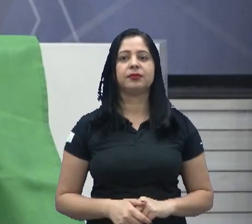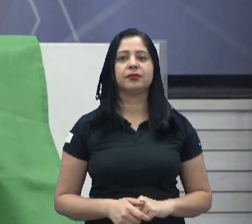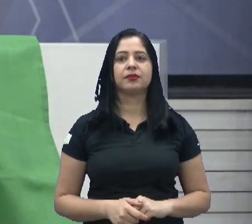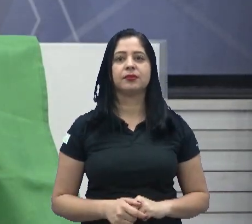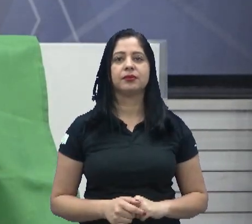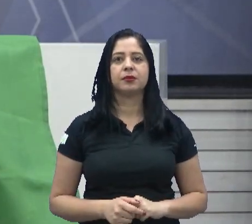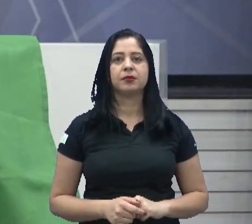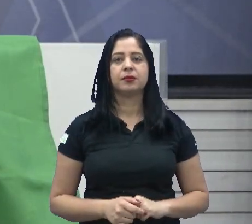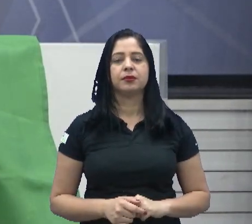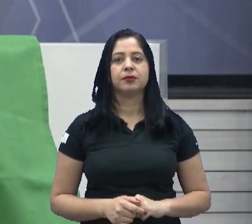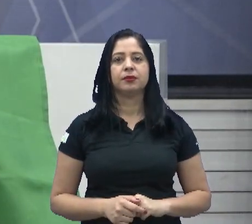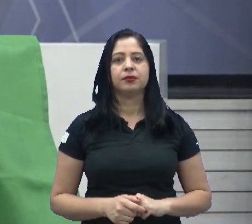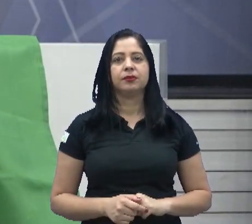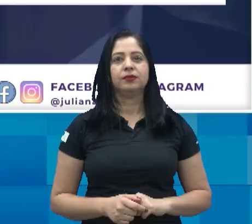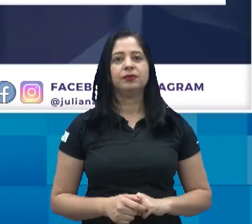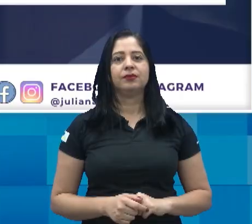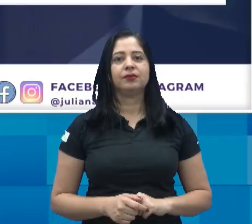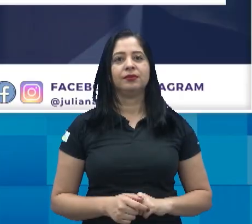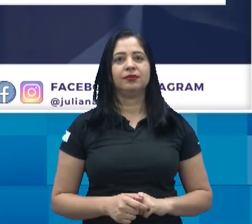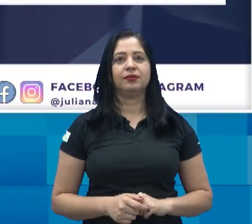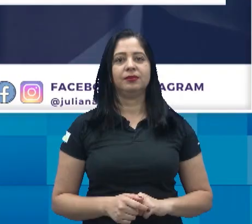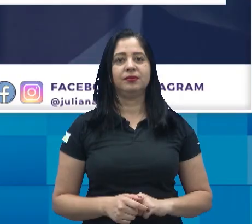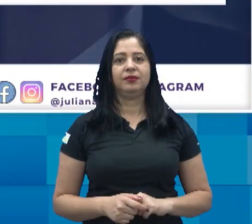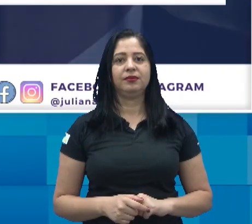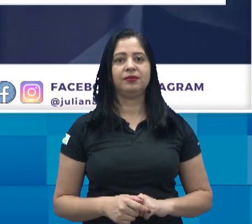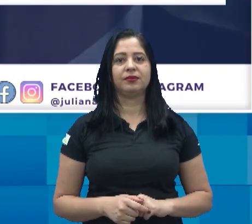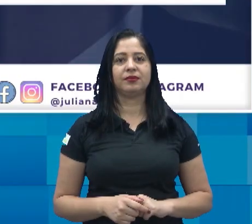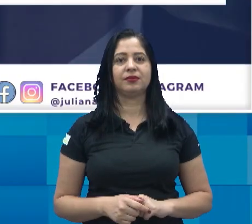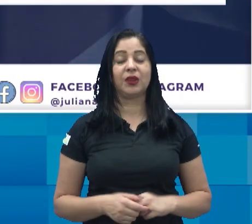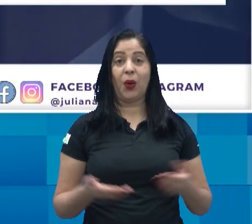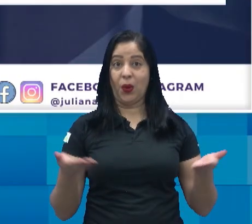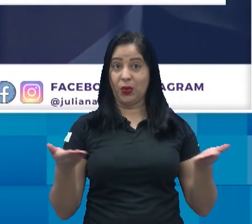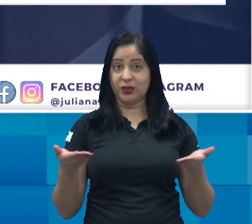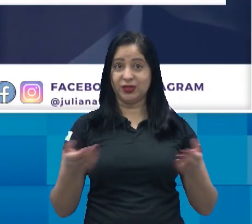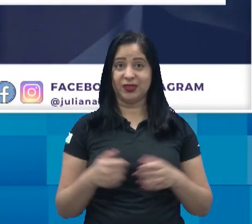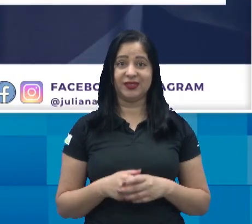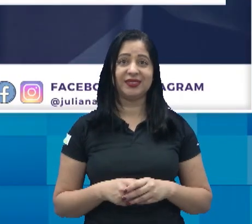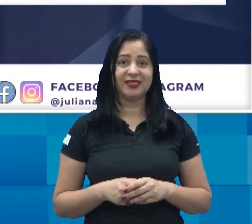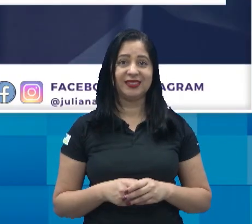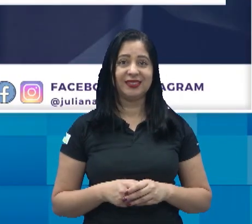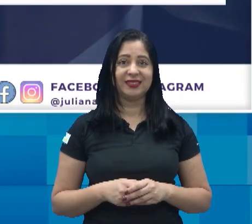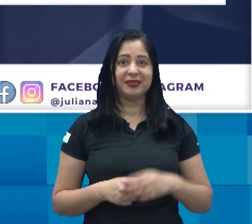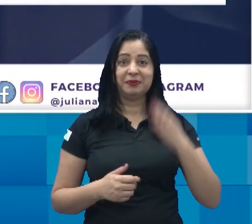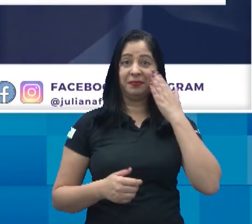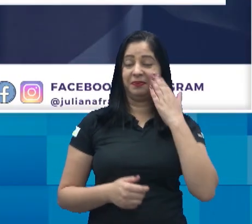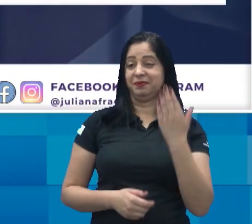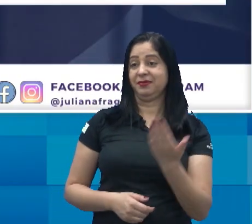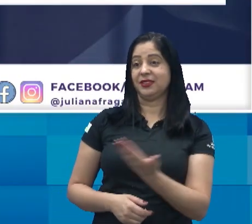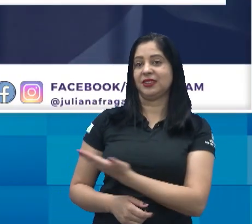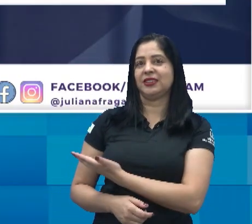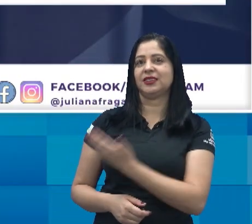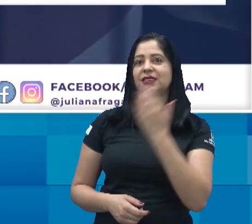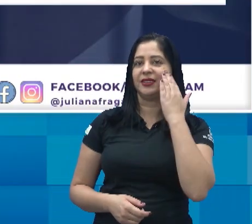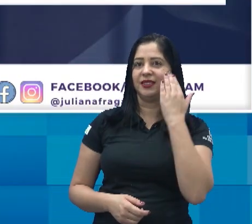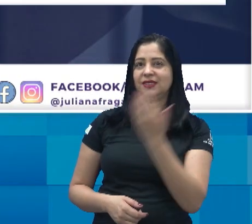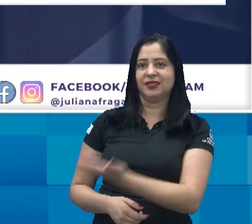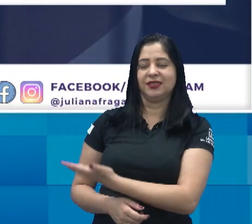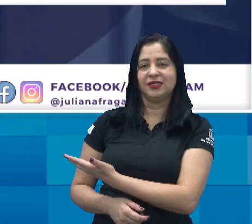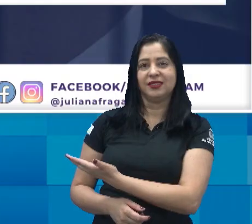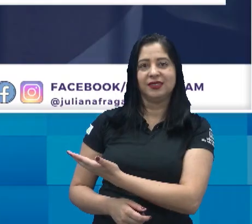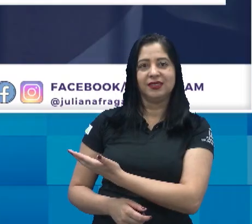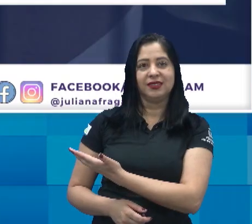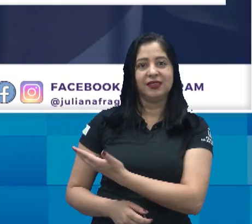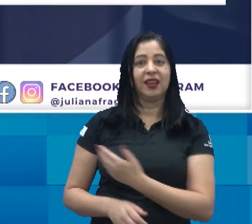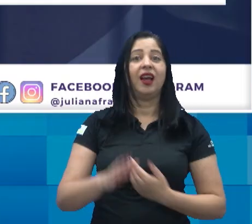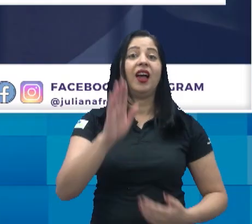Só para não dizer que não falei hoje, está aí, o Eduardo Bolsonaro falou sobre a